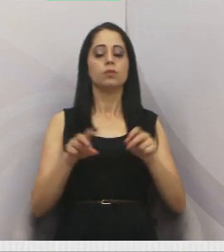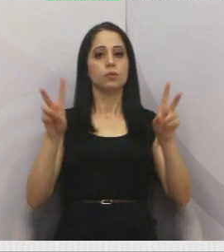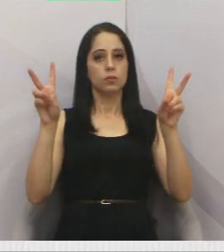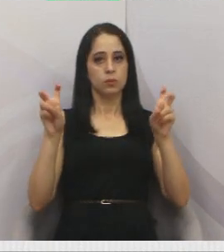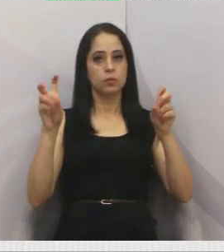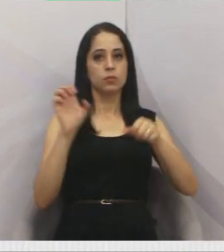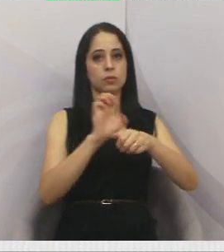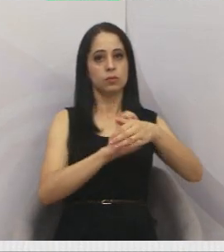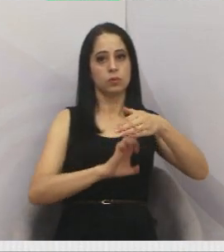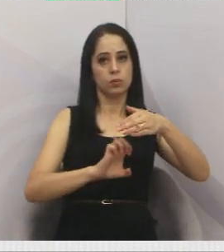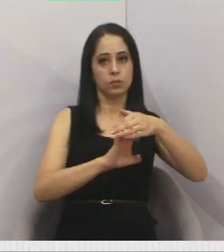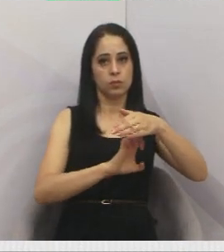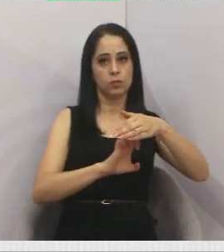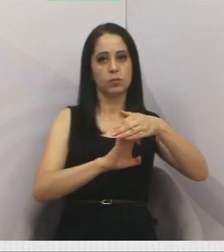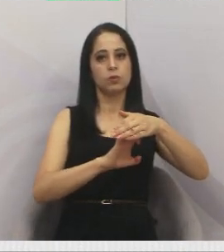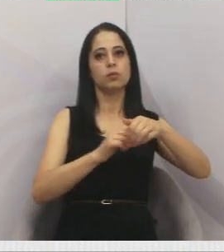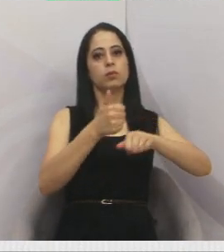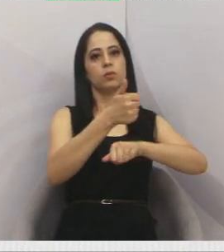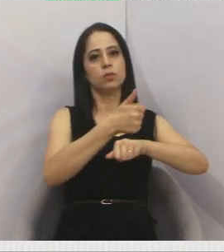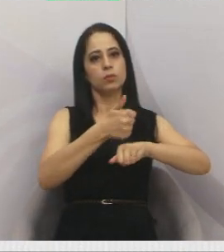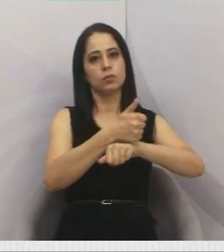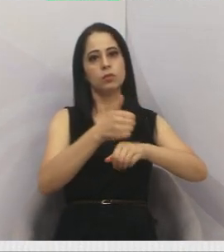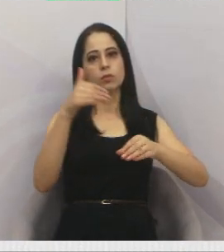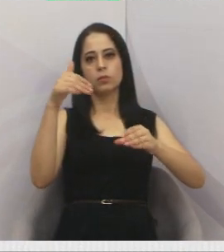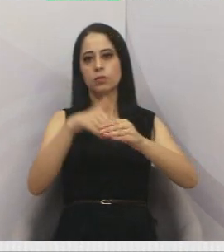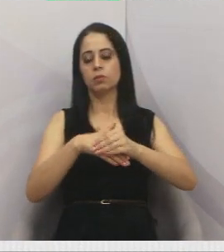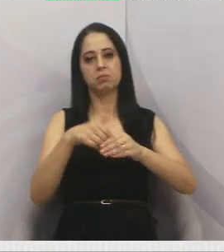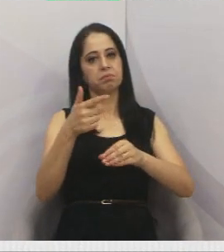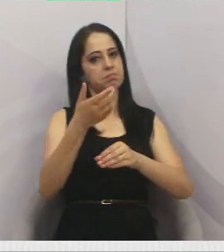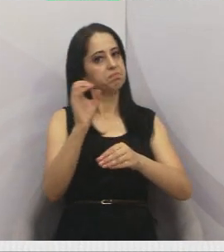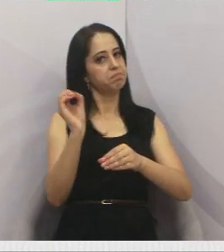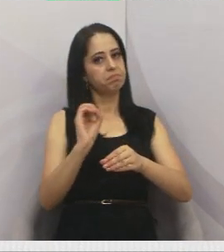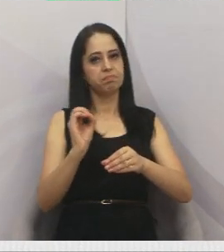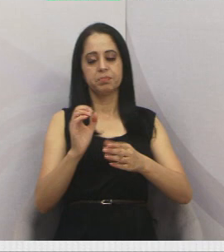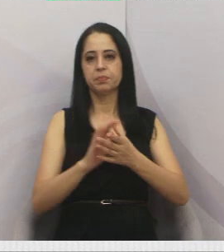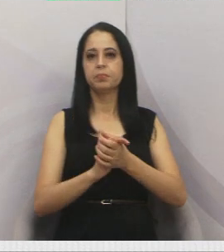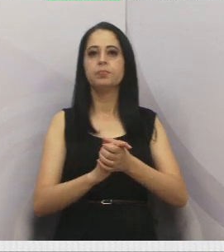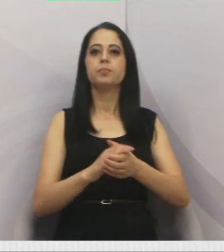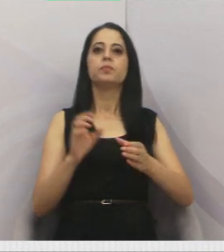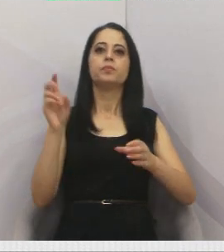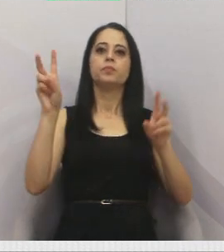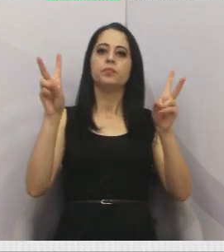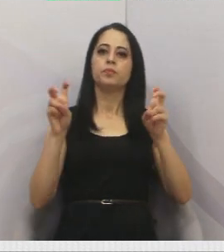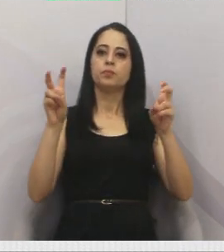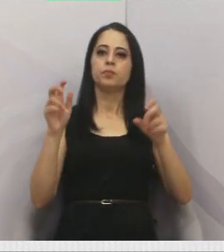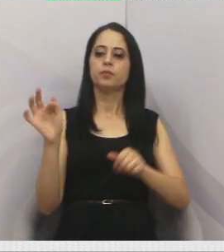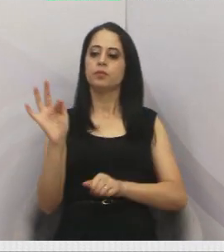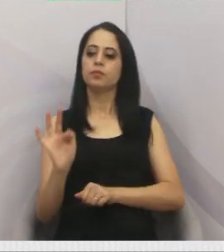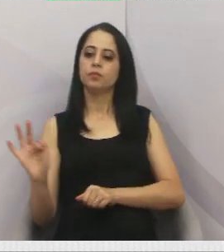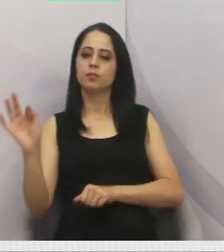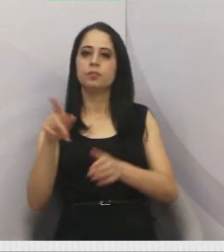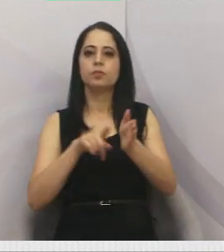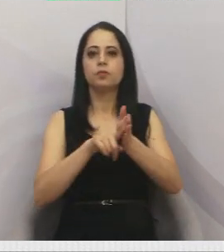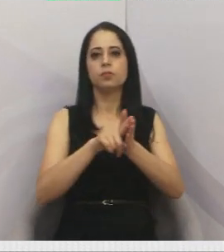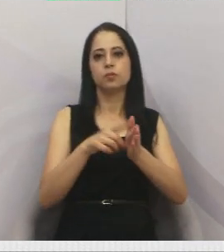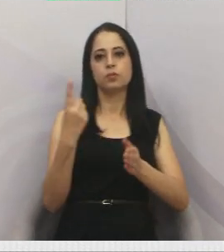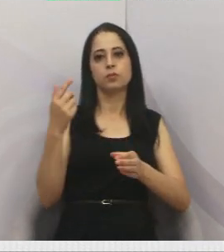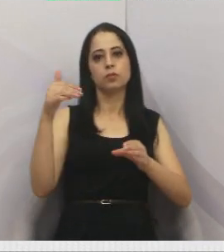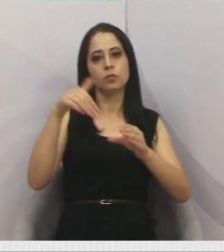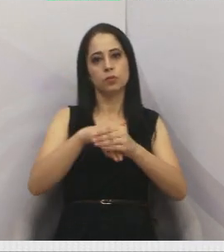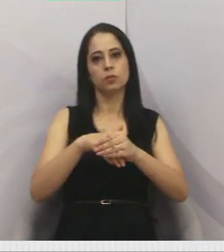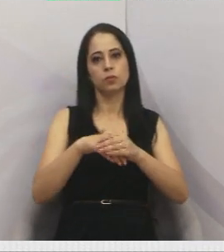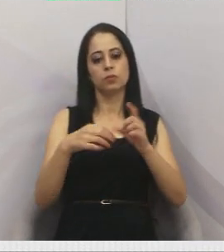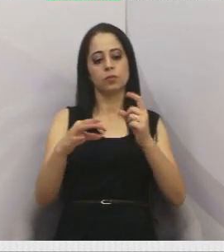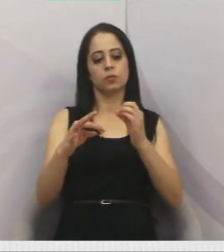Segmento Empresas ou Entidades Profissionais, voto em branco. Segmento Entidades Acadêmicas e de Pesquisa, um voto